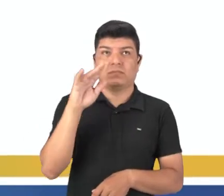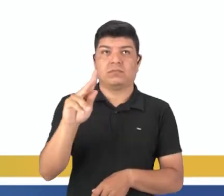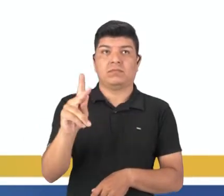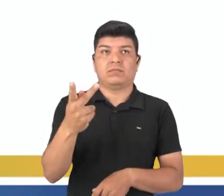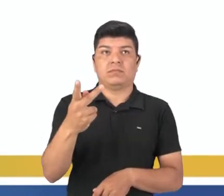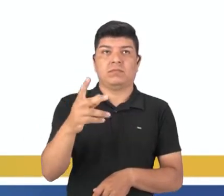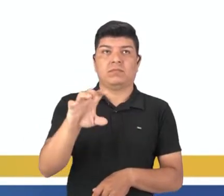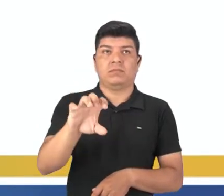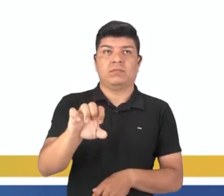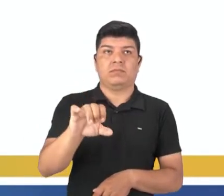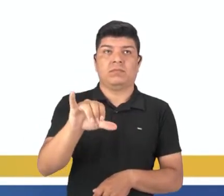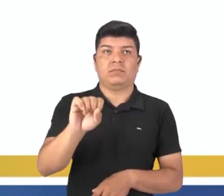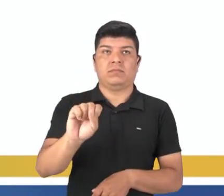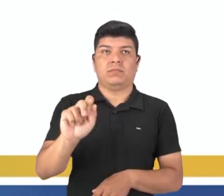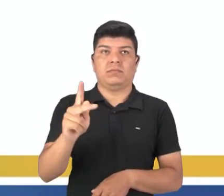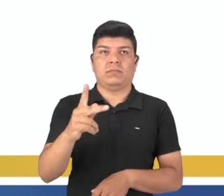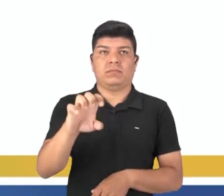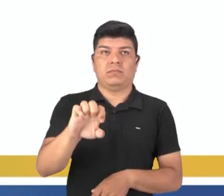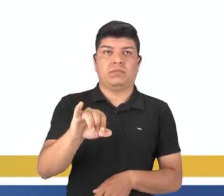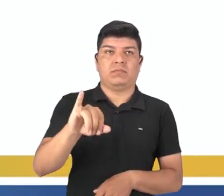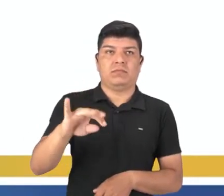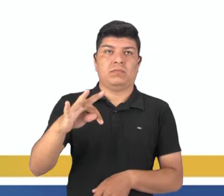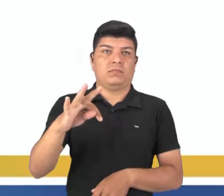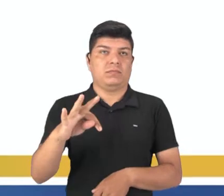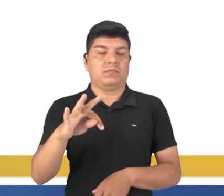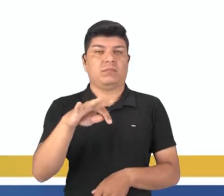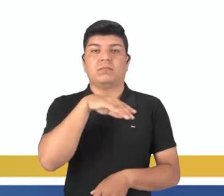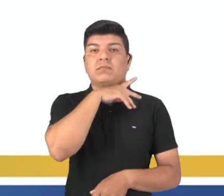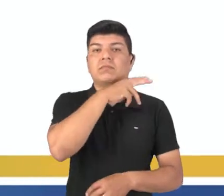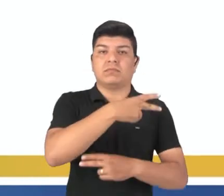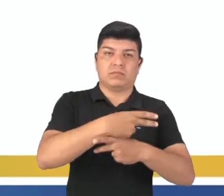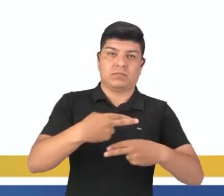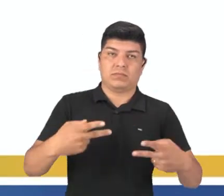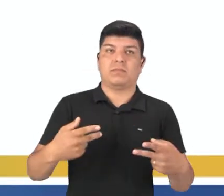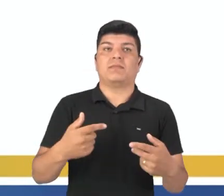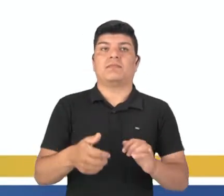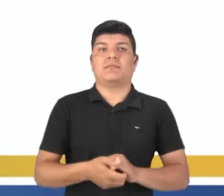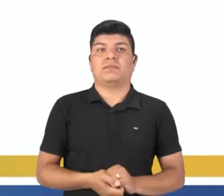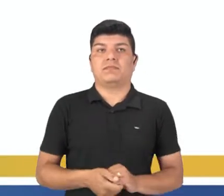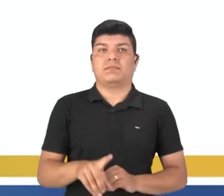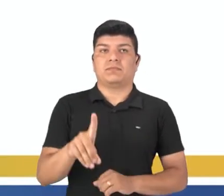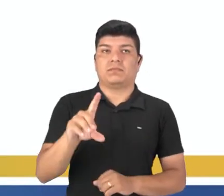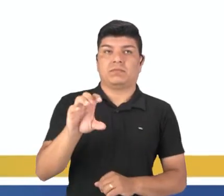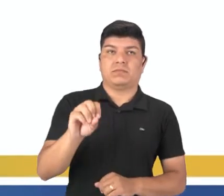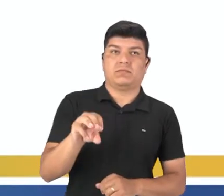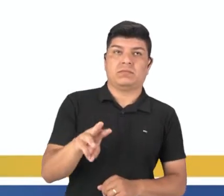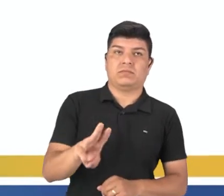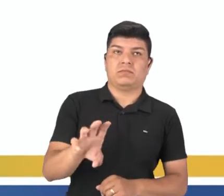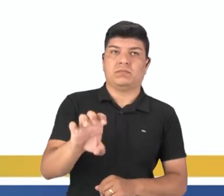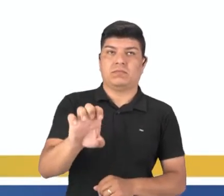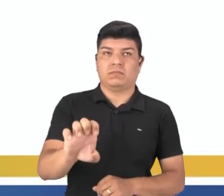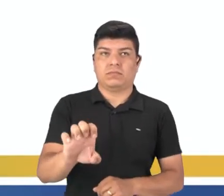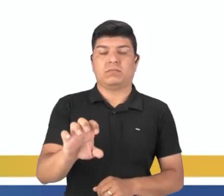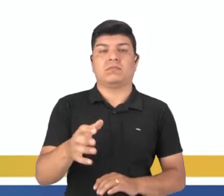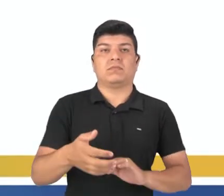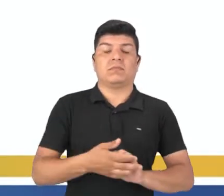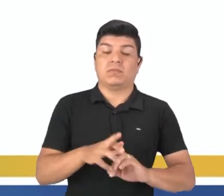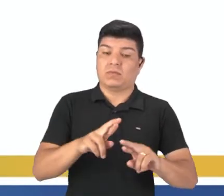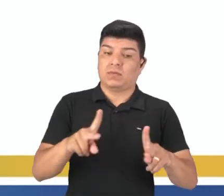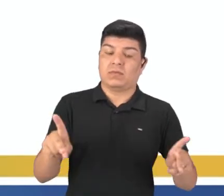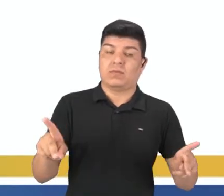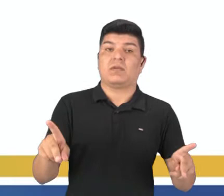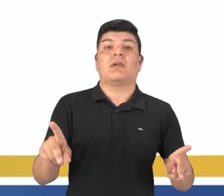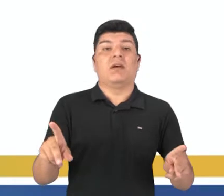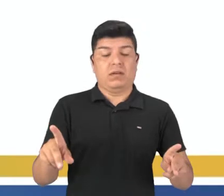regidio quem ele ela o Animalzinho coisa tão das shipway Por exemplo agora a